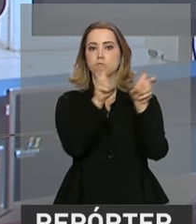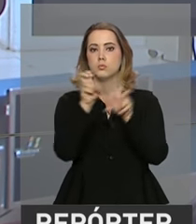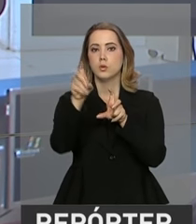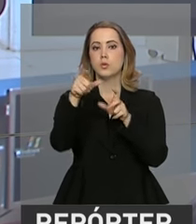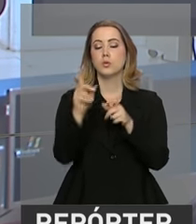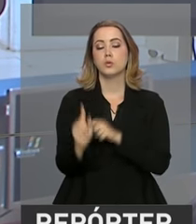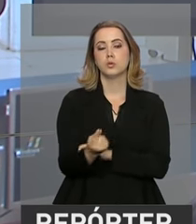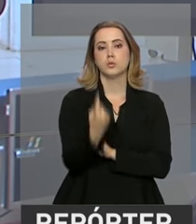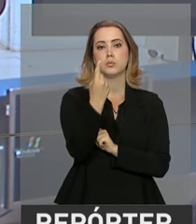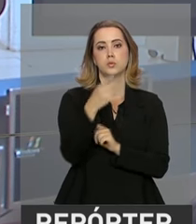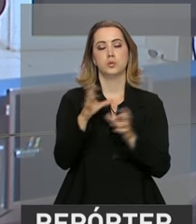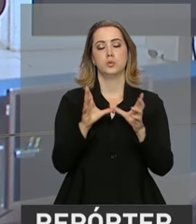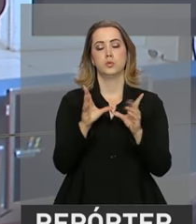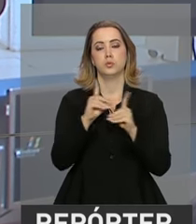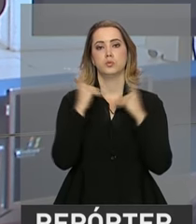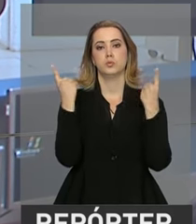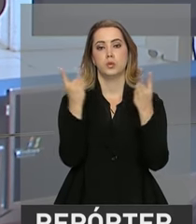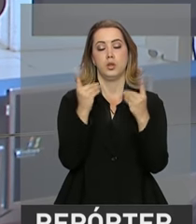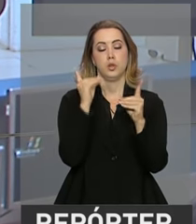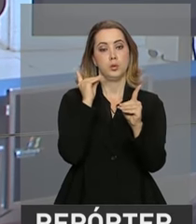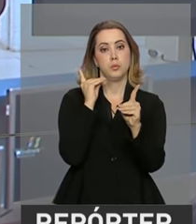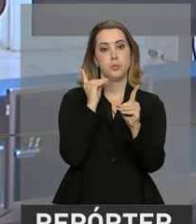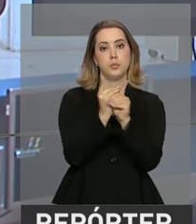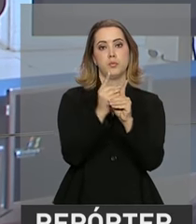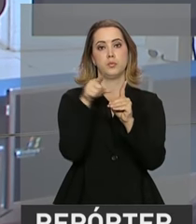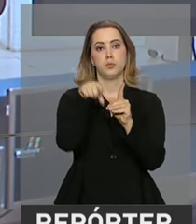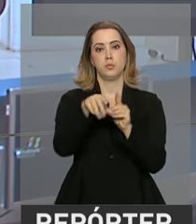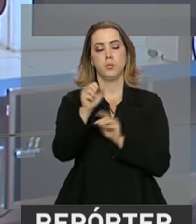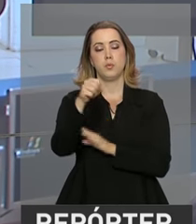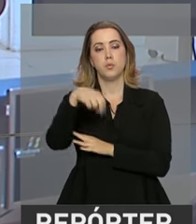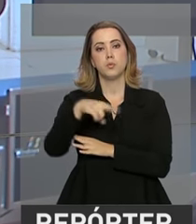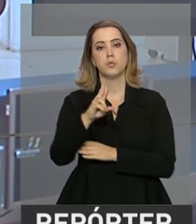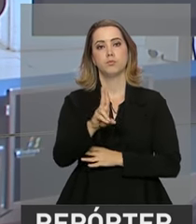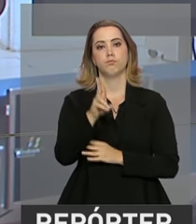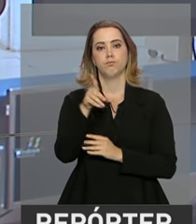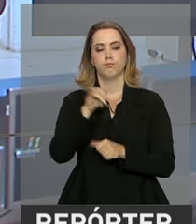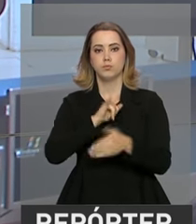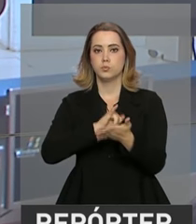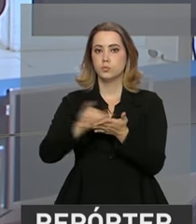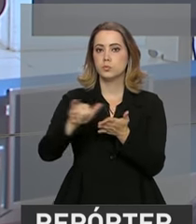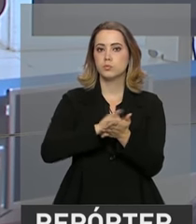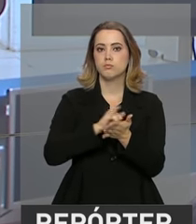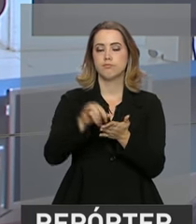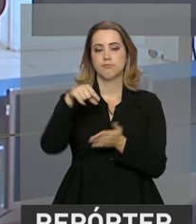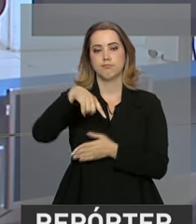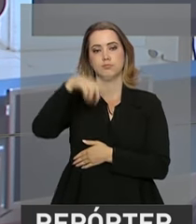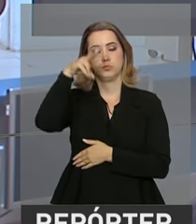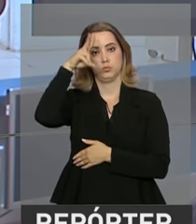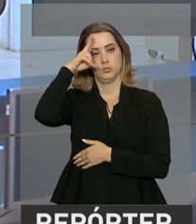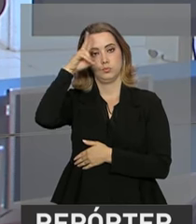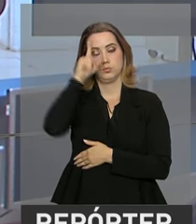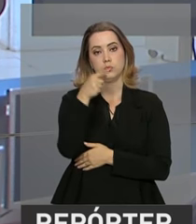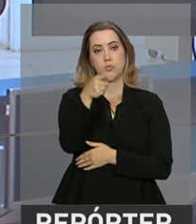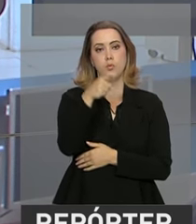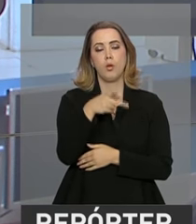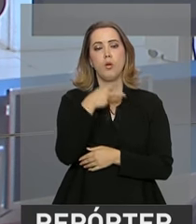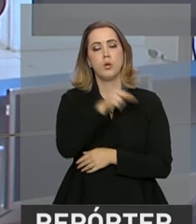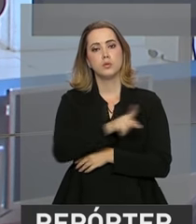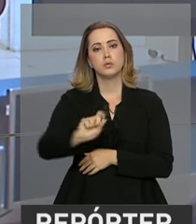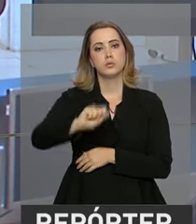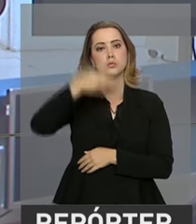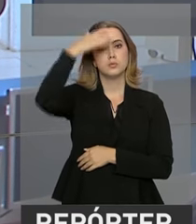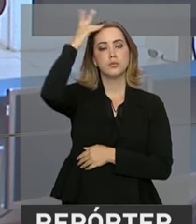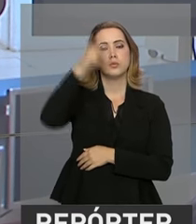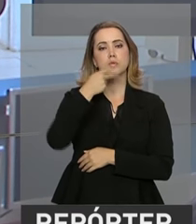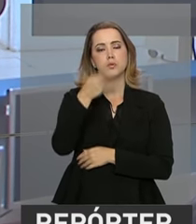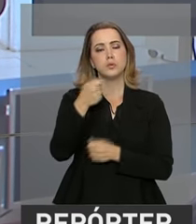sede da Organização das Nações Unidas em Nova York nesta segunda-feira. O presidente Michel Temer participou do encontro e defendeu que os países